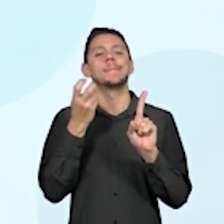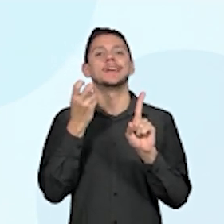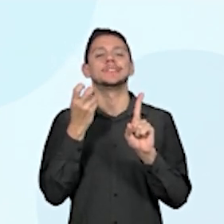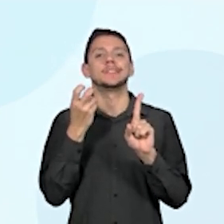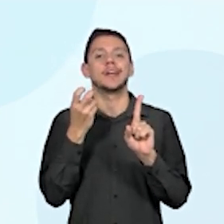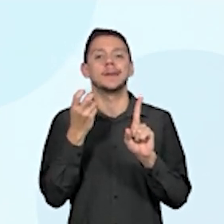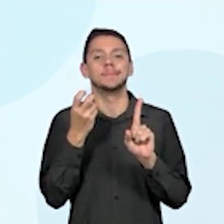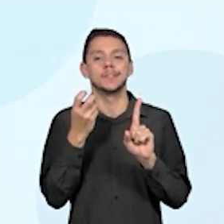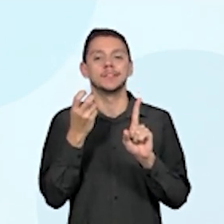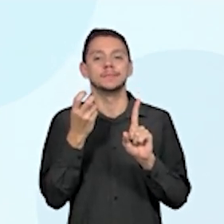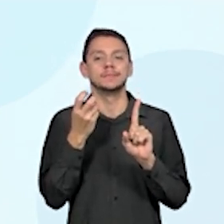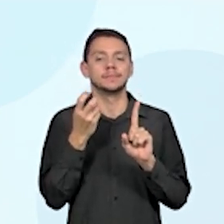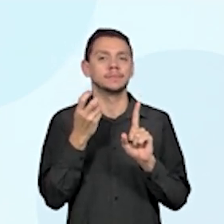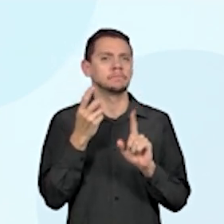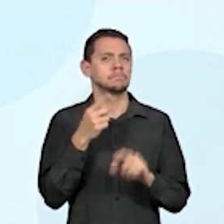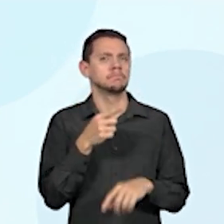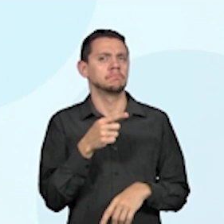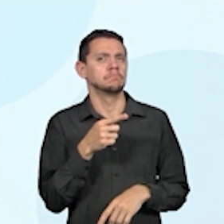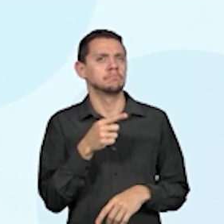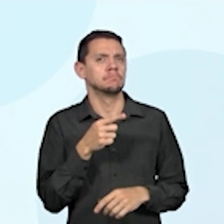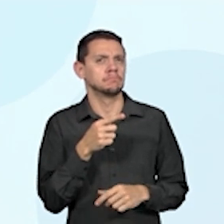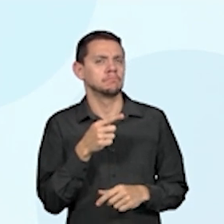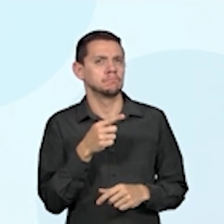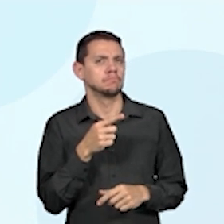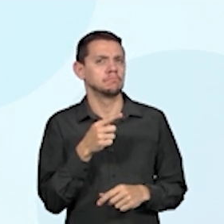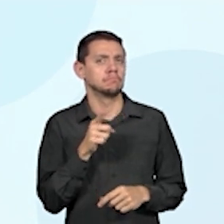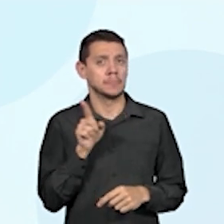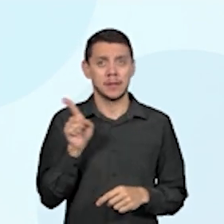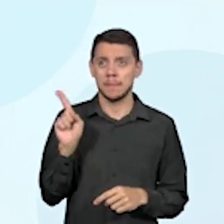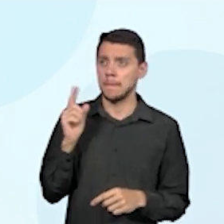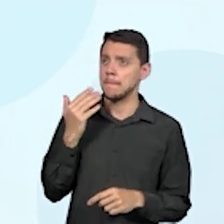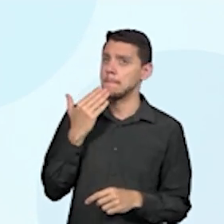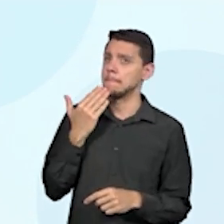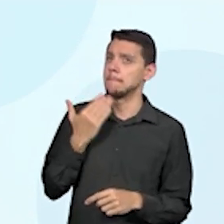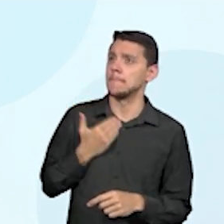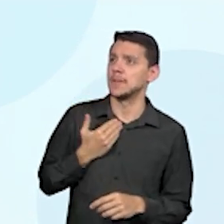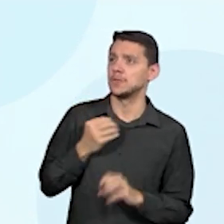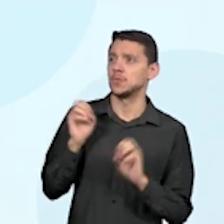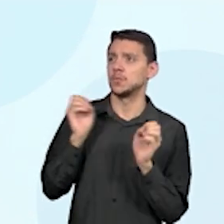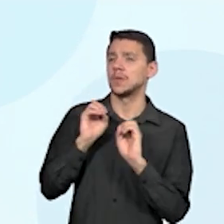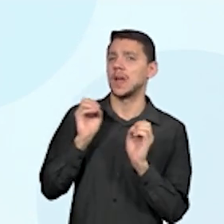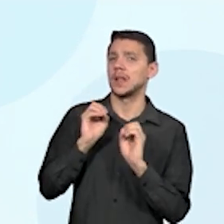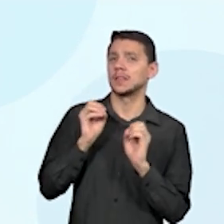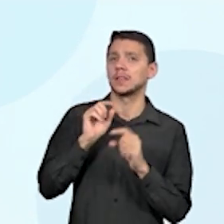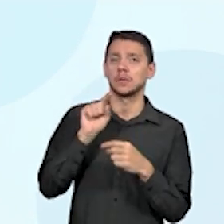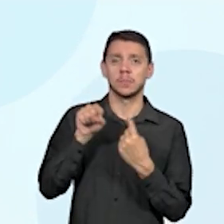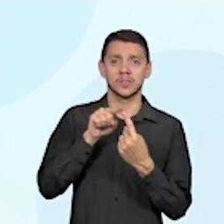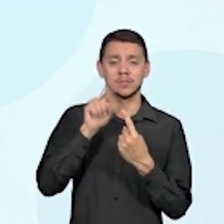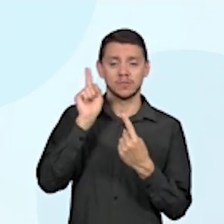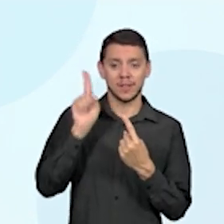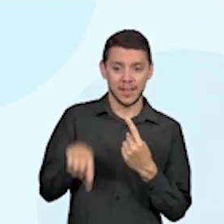que o primeiro não estava lhe pedindo nada, que na verdade estava lhe oferecendo de certa